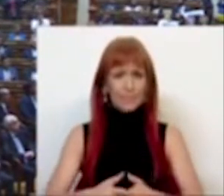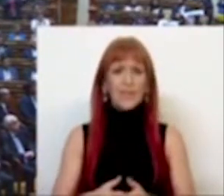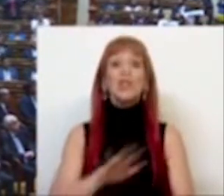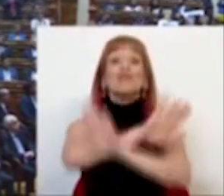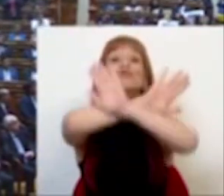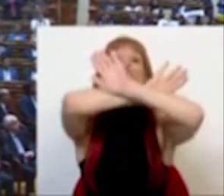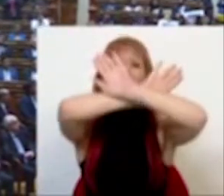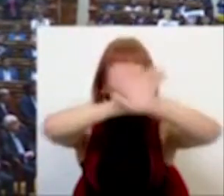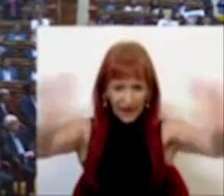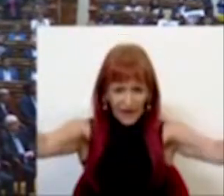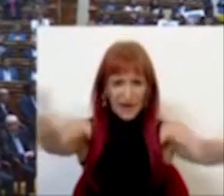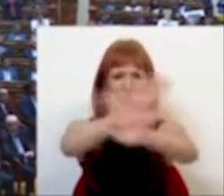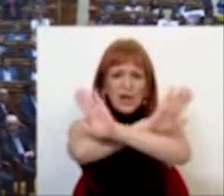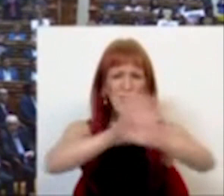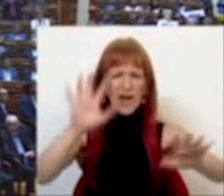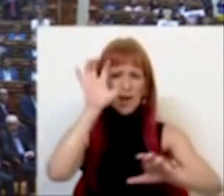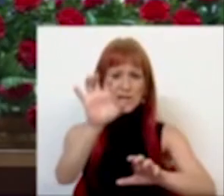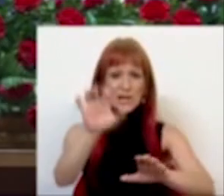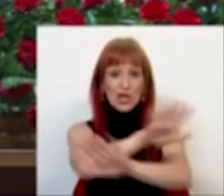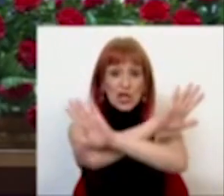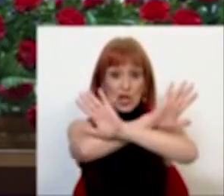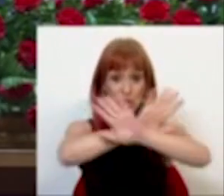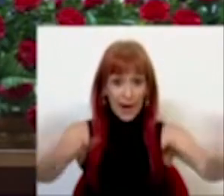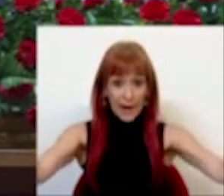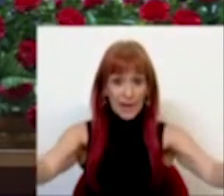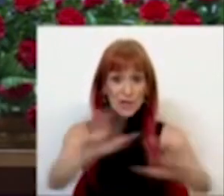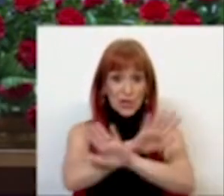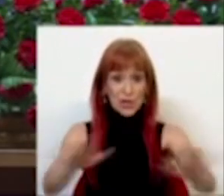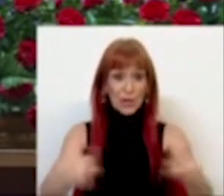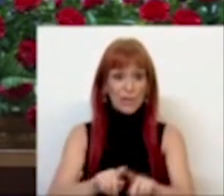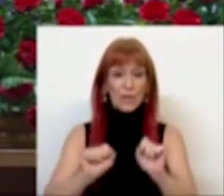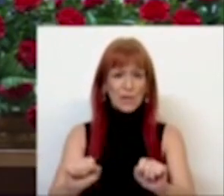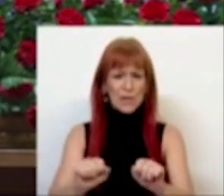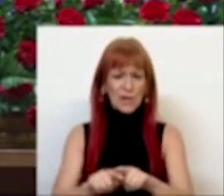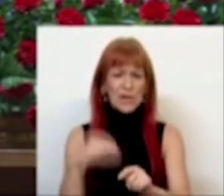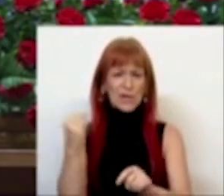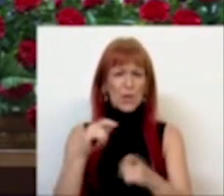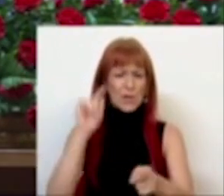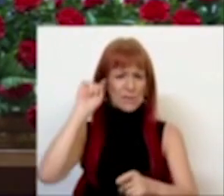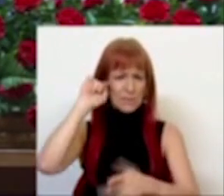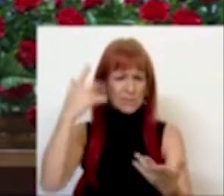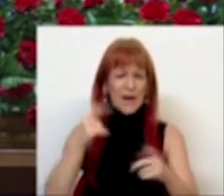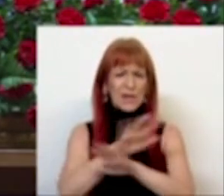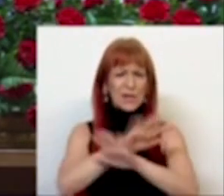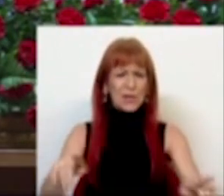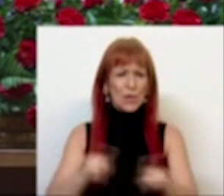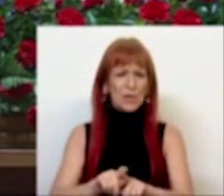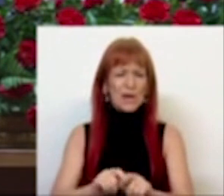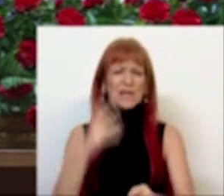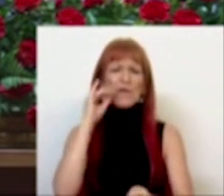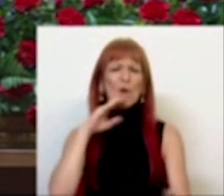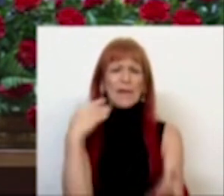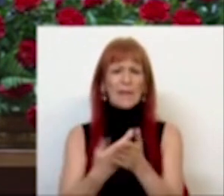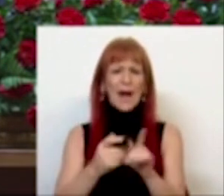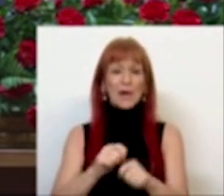Chega! Chega de insultos! Chega de degradarem as instituições! Chega de porem vergonha no